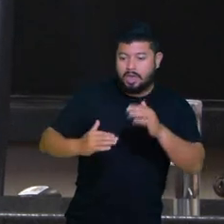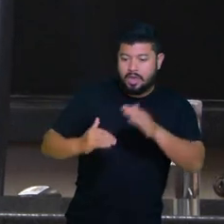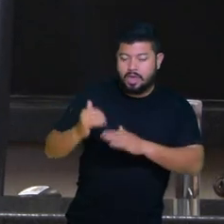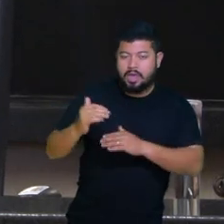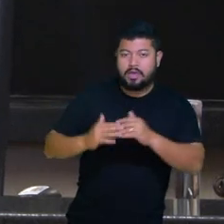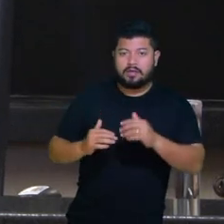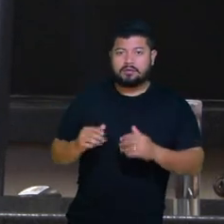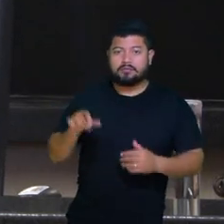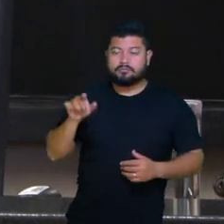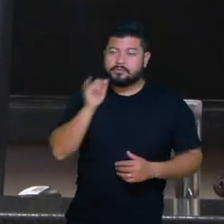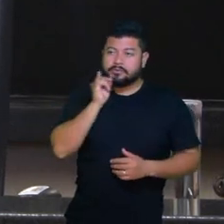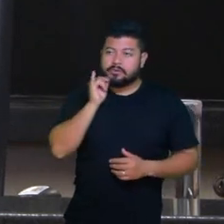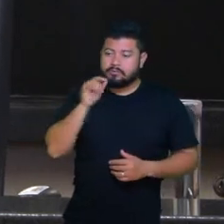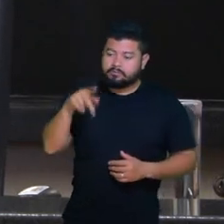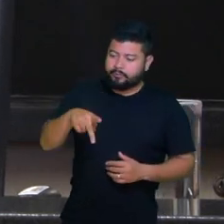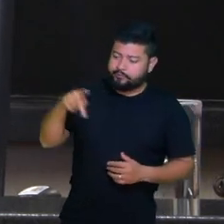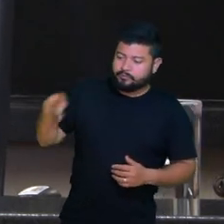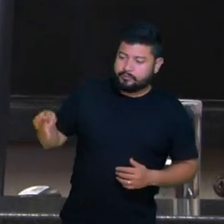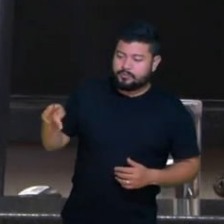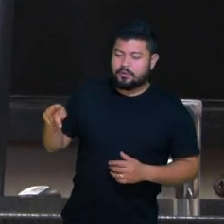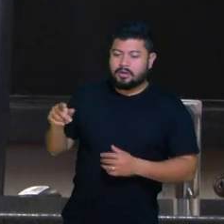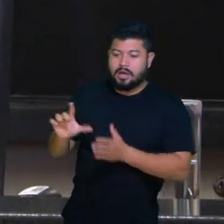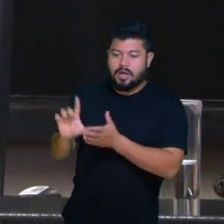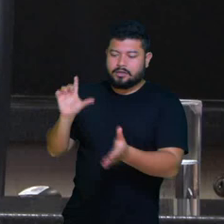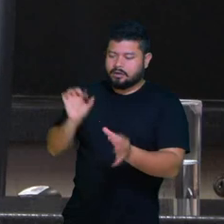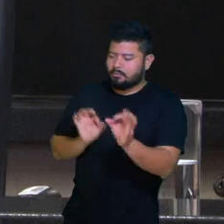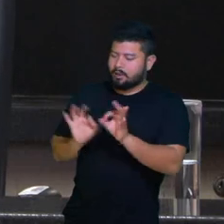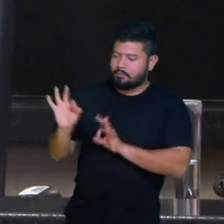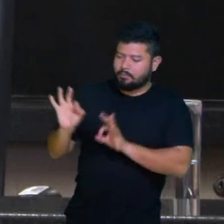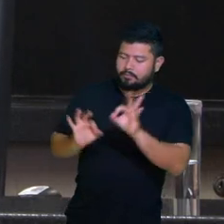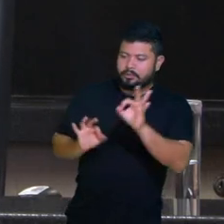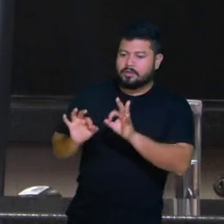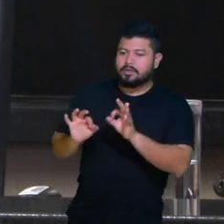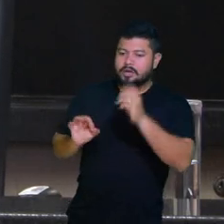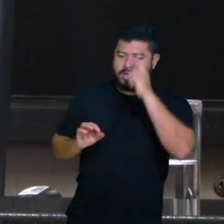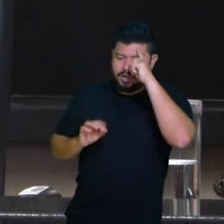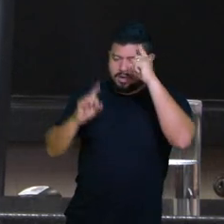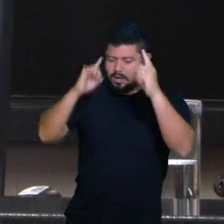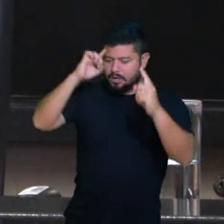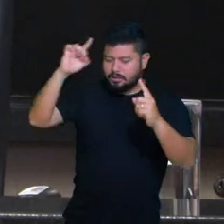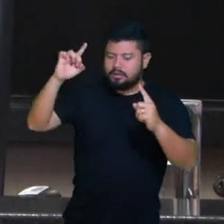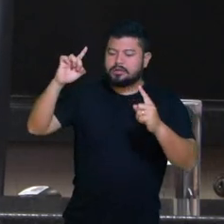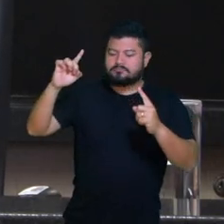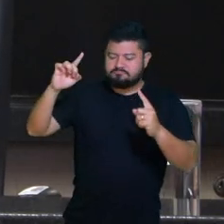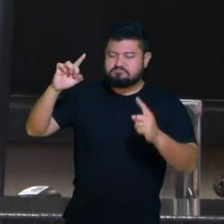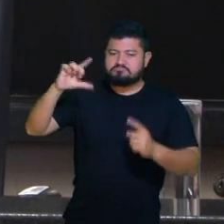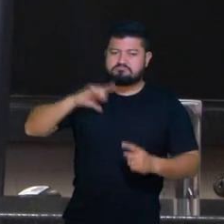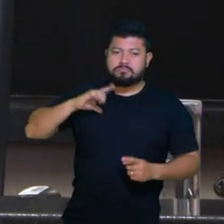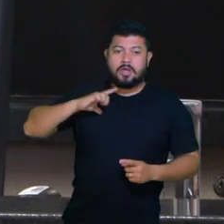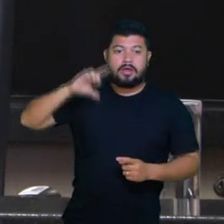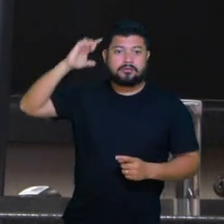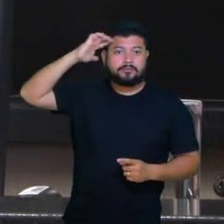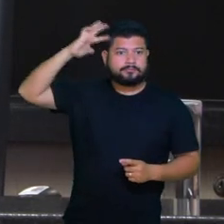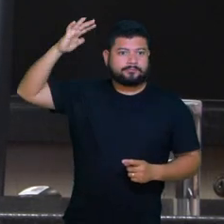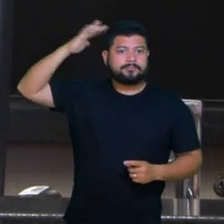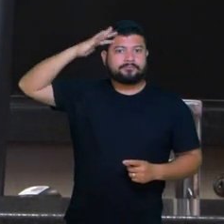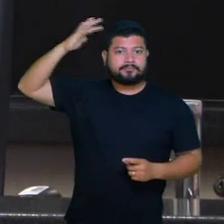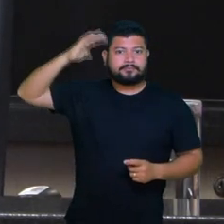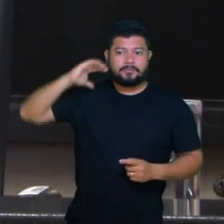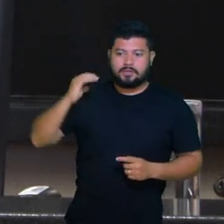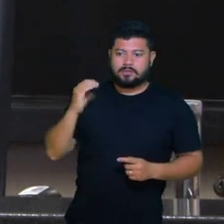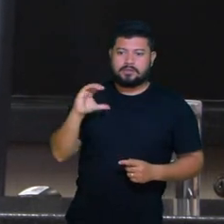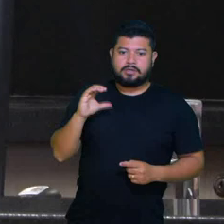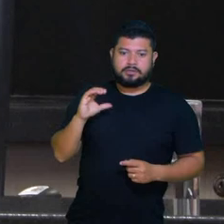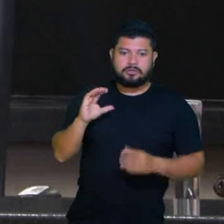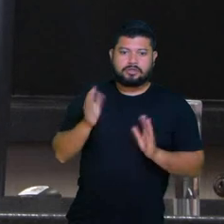em que o professor planeja respaldado por uma reflexão a científica